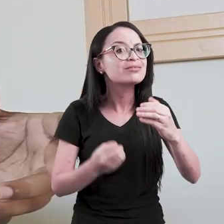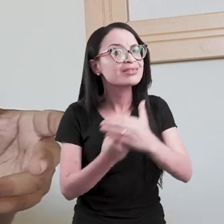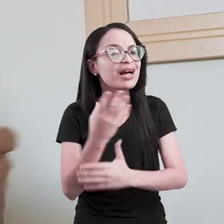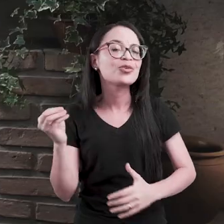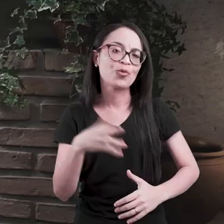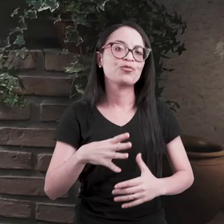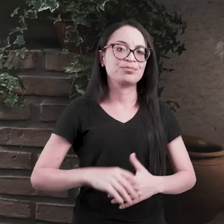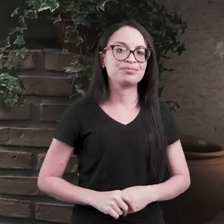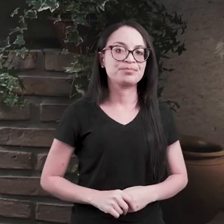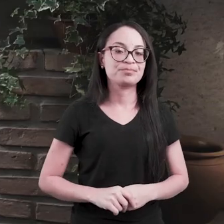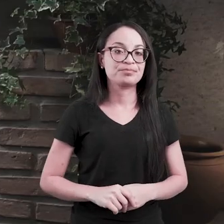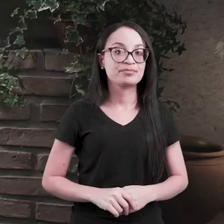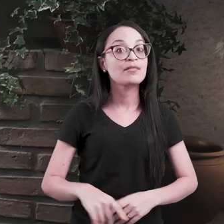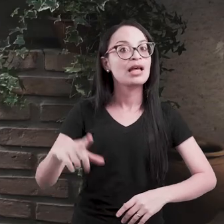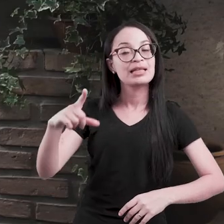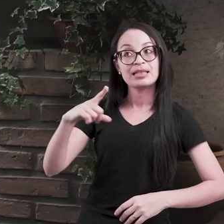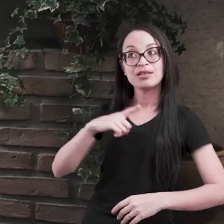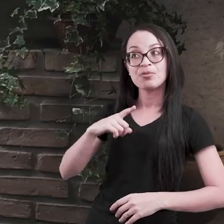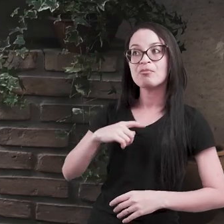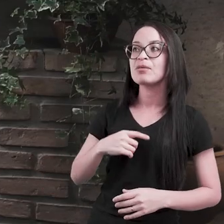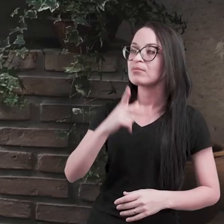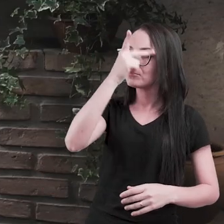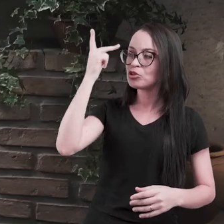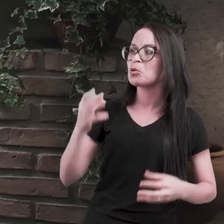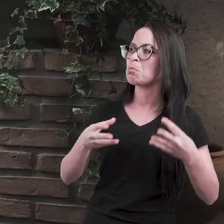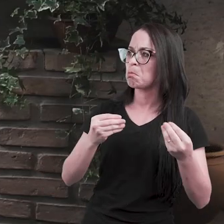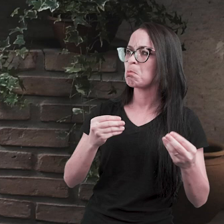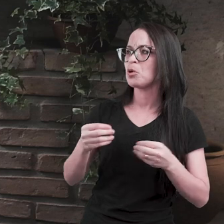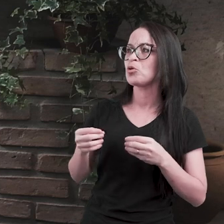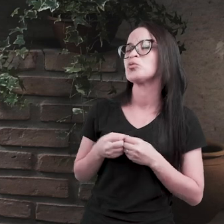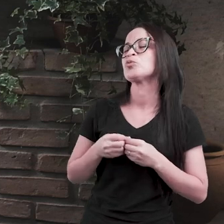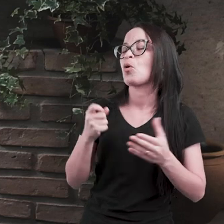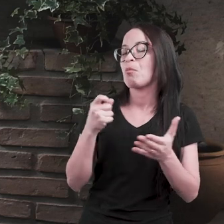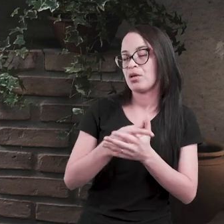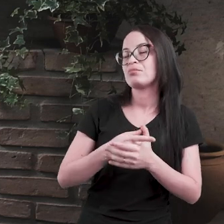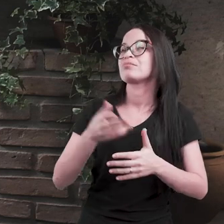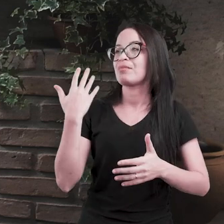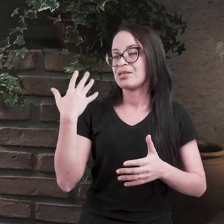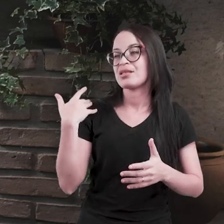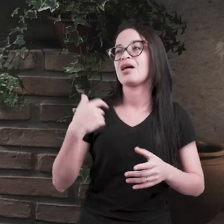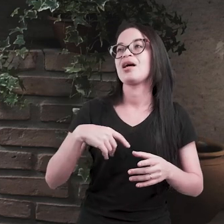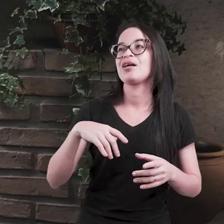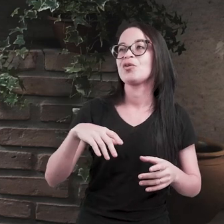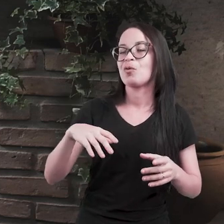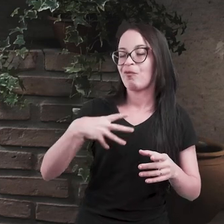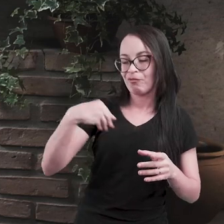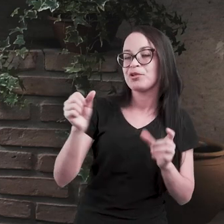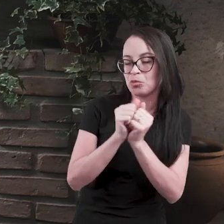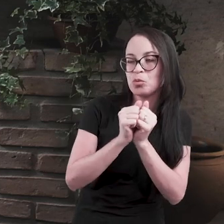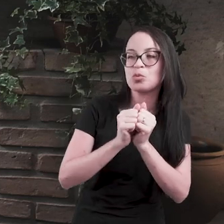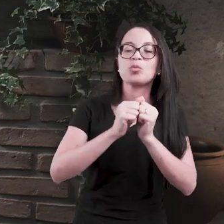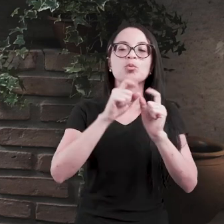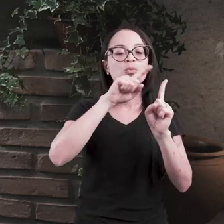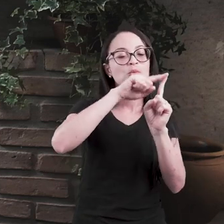do nosso povo. Tem várias fregueses que ia com a criança, né, grávida. Aí